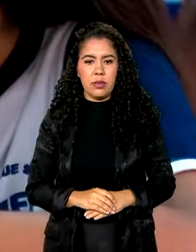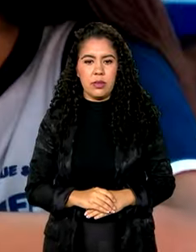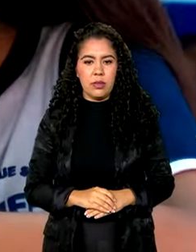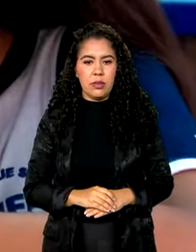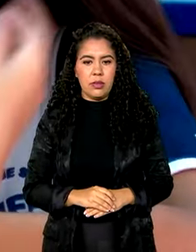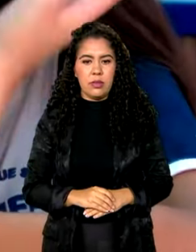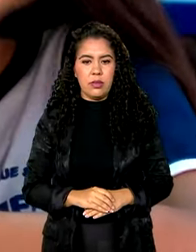Obrigado.